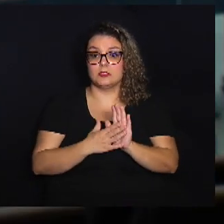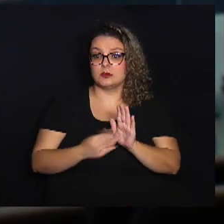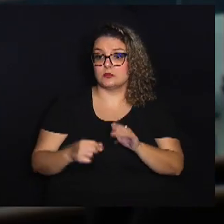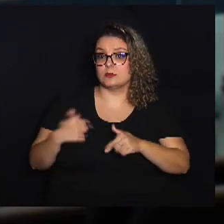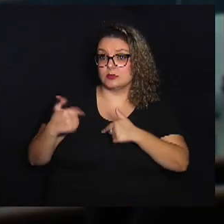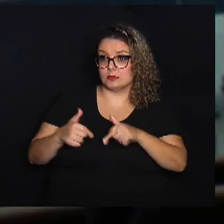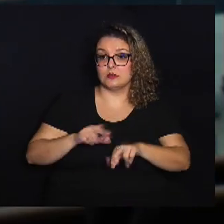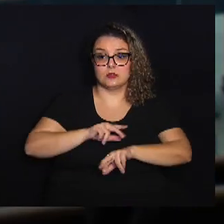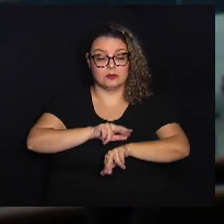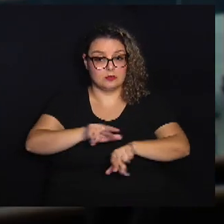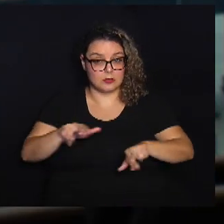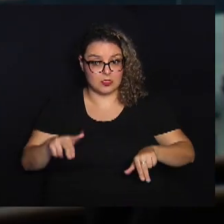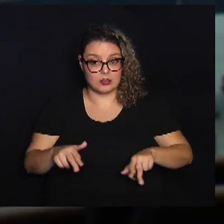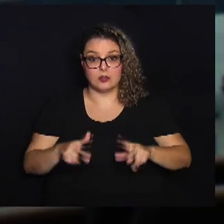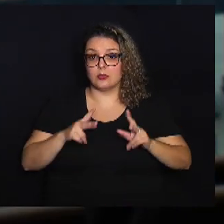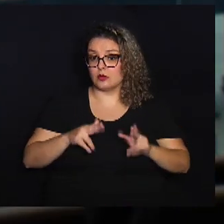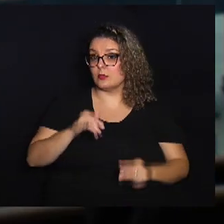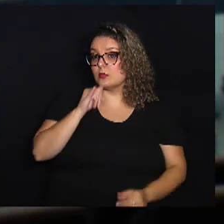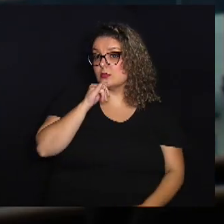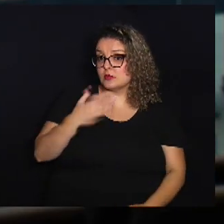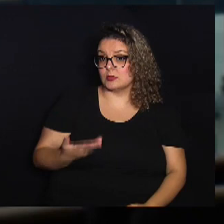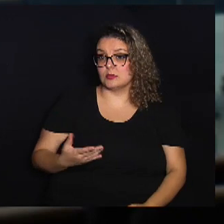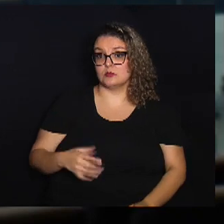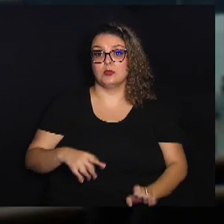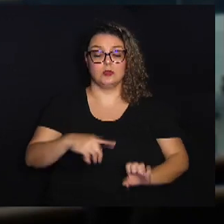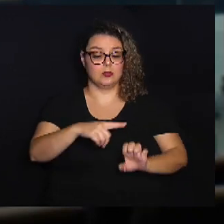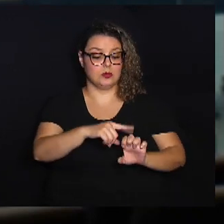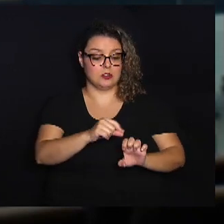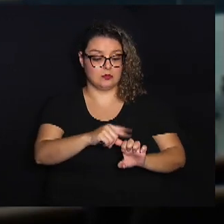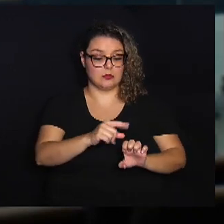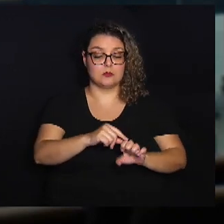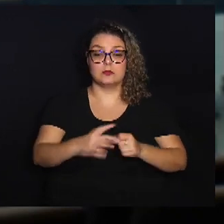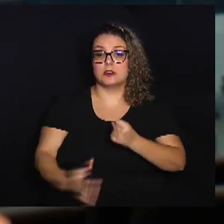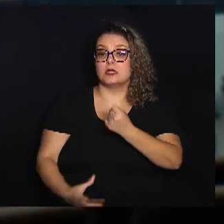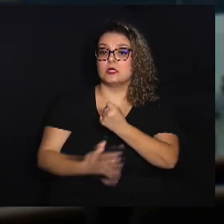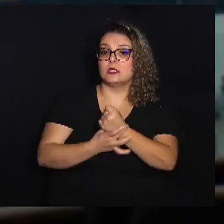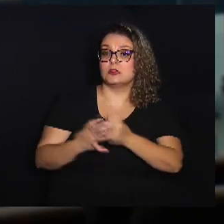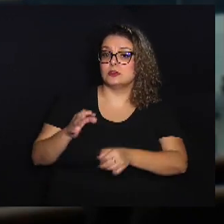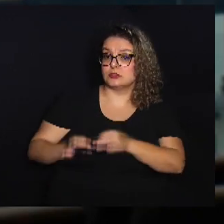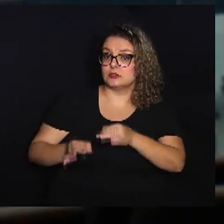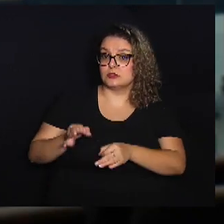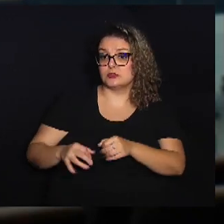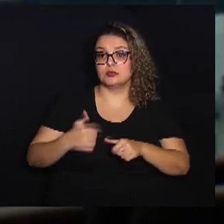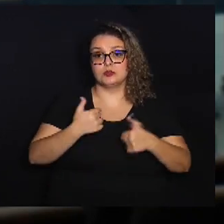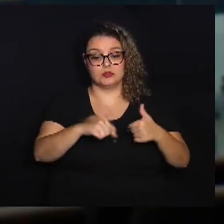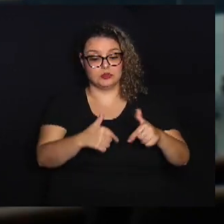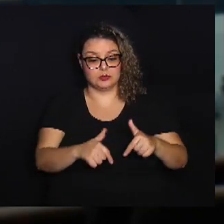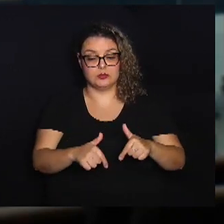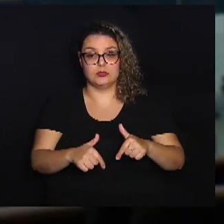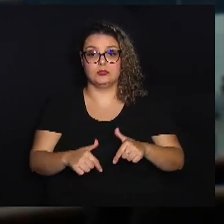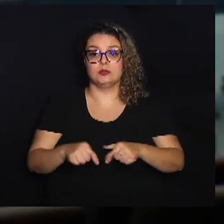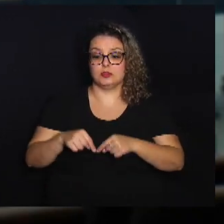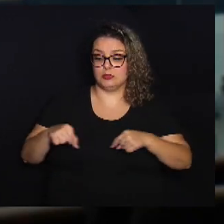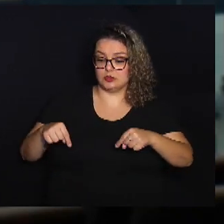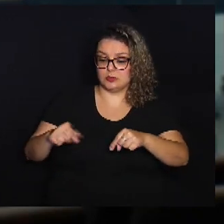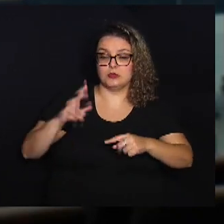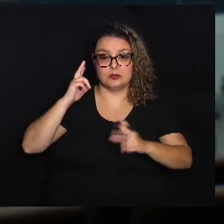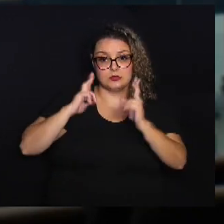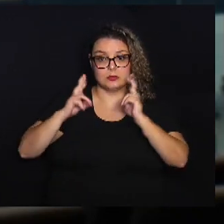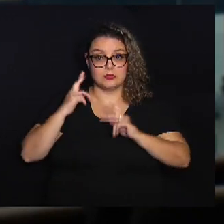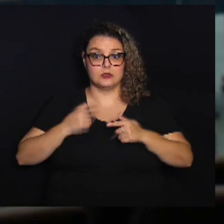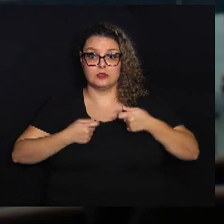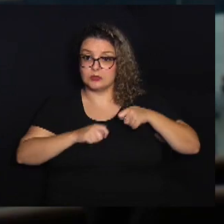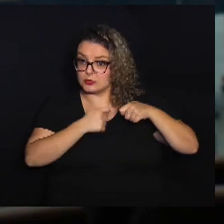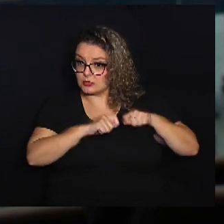são vários, como, por exemplo, o empreendedorismo, a segurança jurídica entre o trabalhador e o salão e,